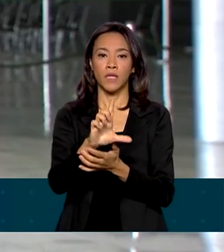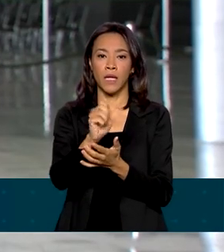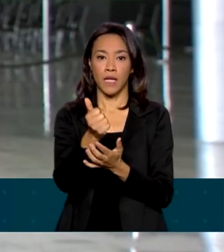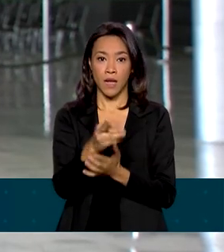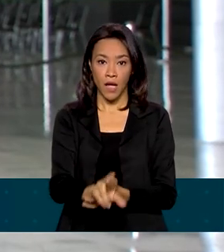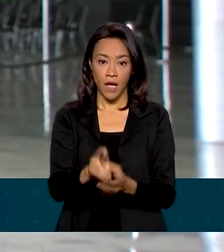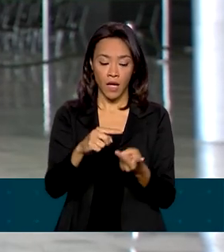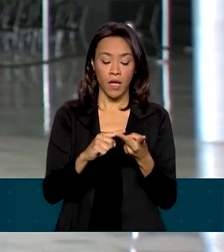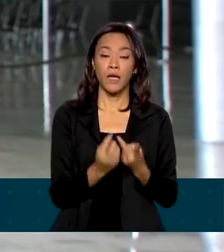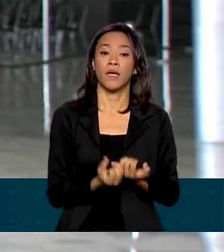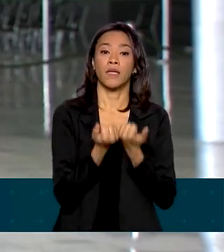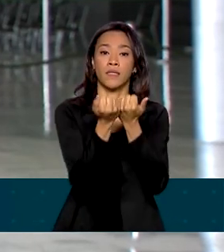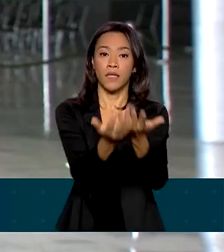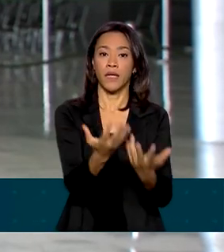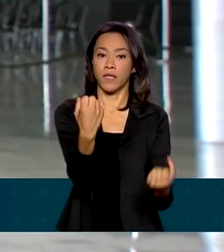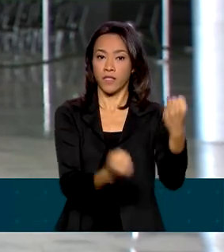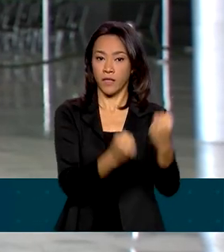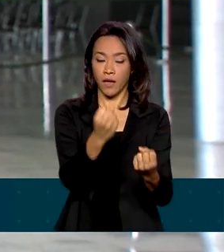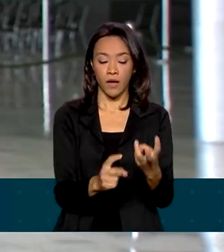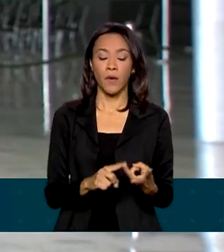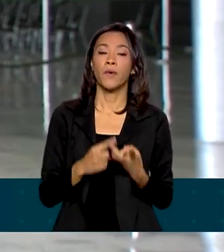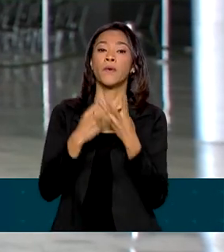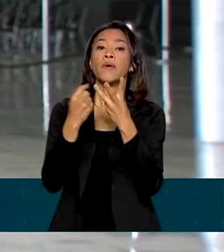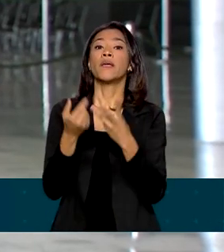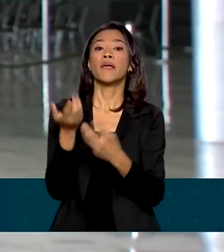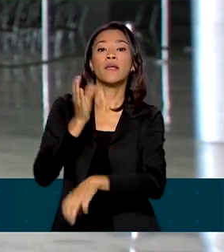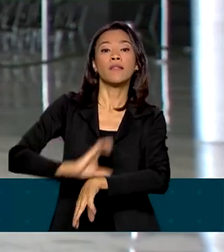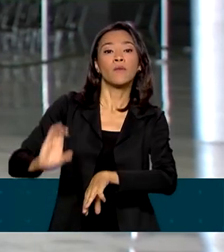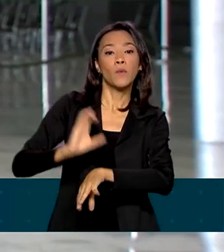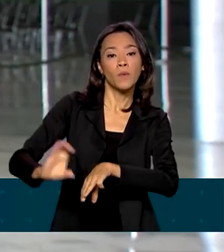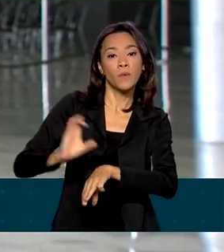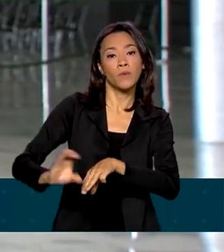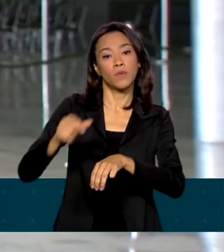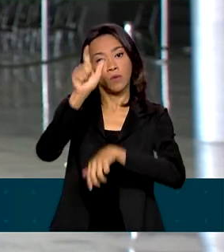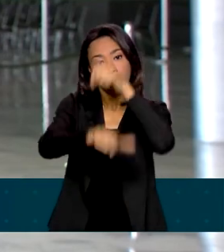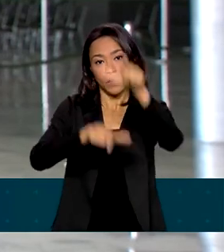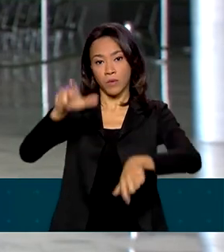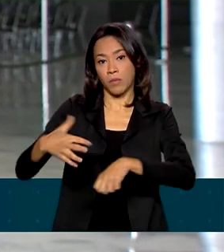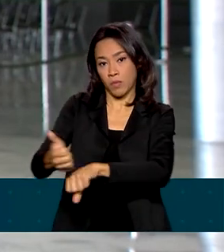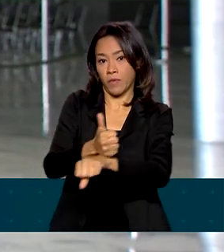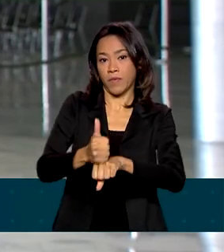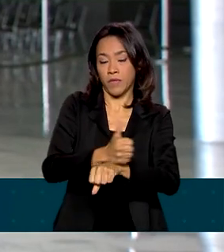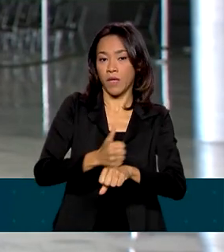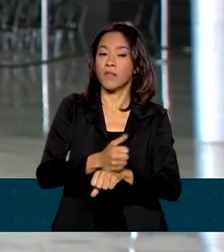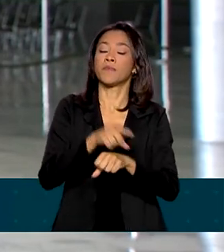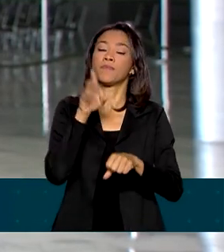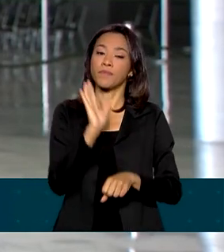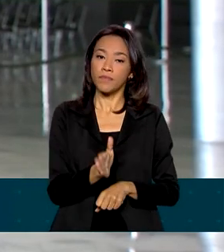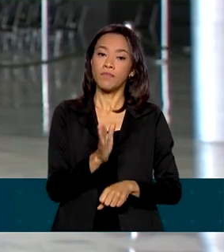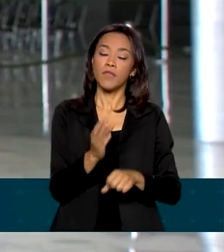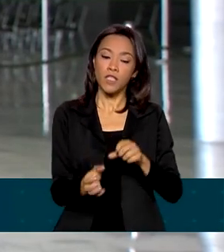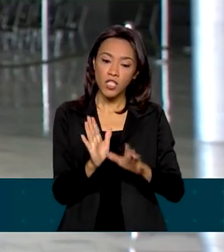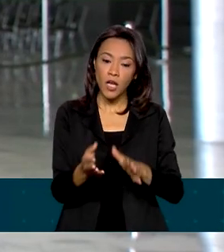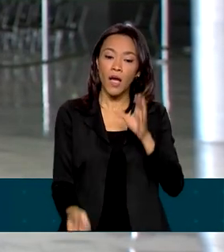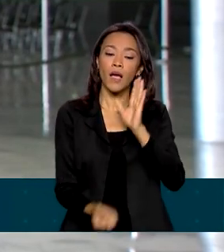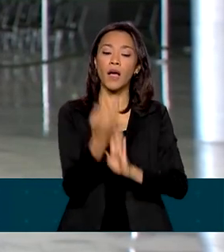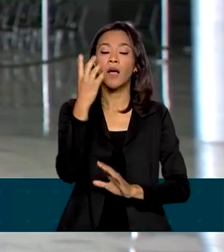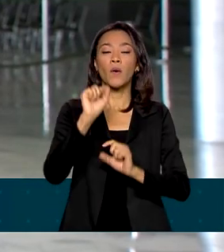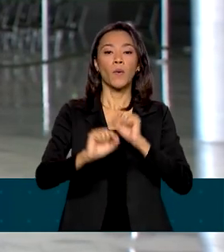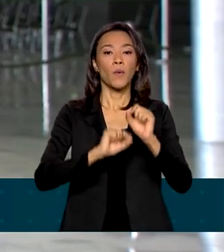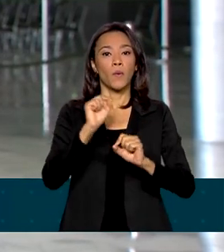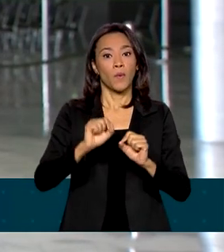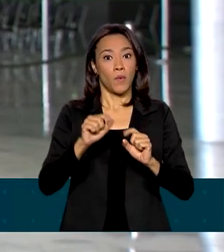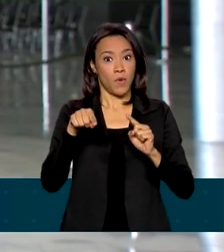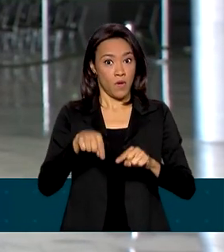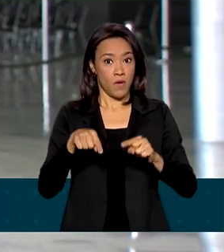dos profissionais que atuam nesses órgãos. E em maio deste ano, o governo federal instituiu o Programa Nacional de Enfrentamento à Violência contra as